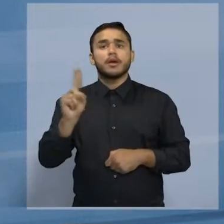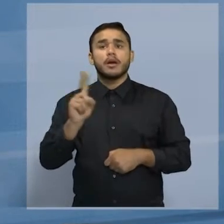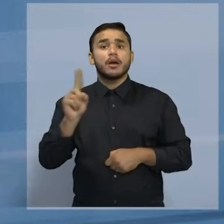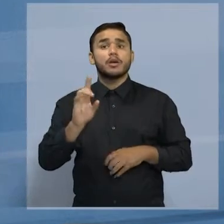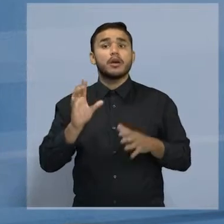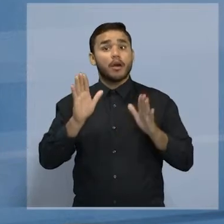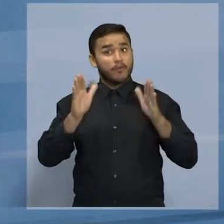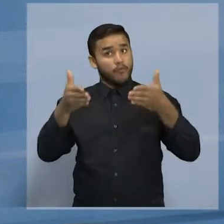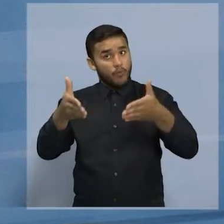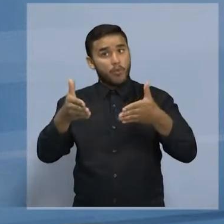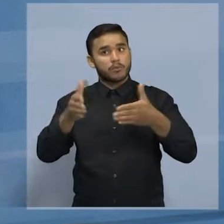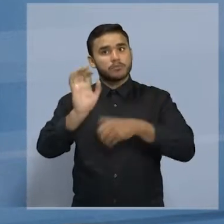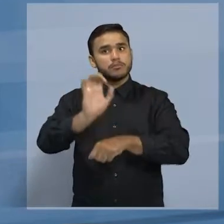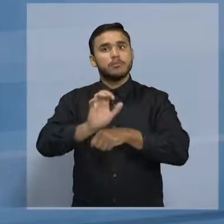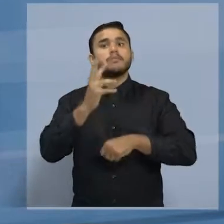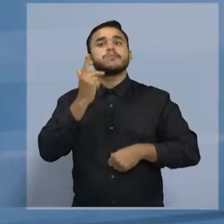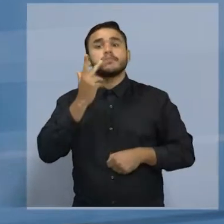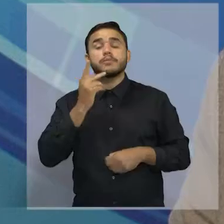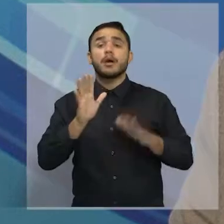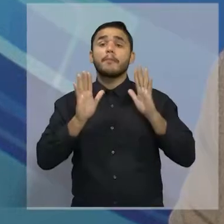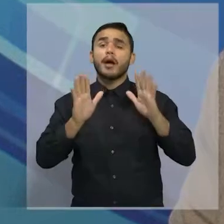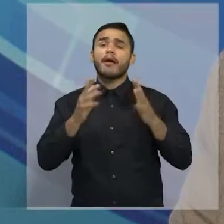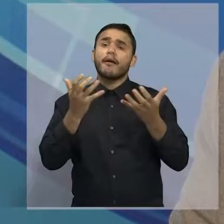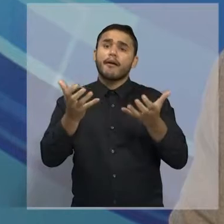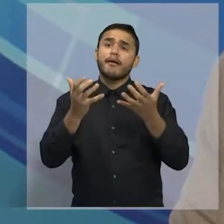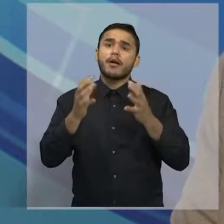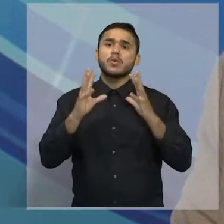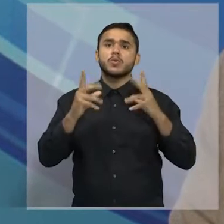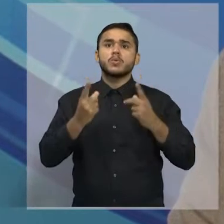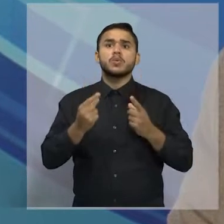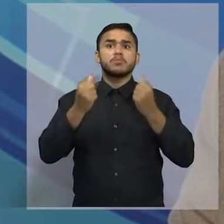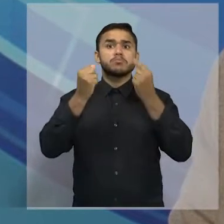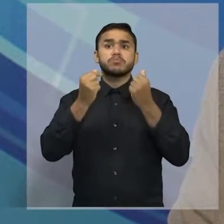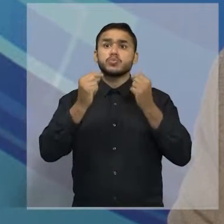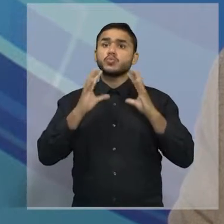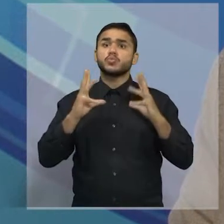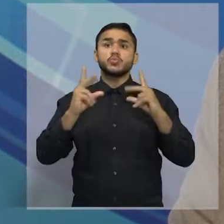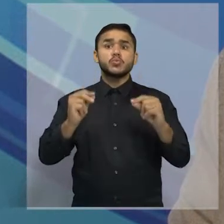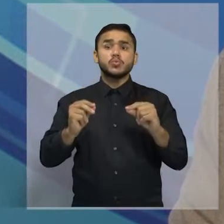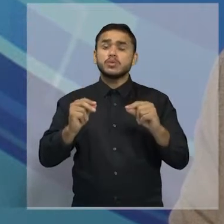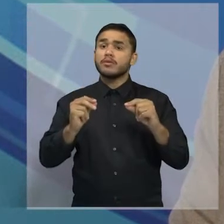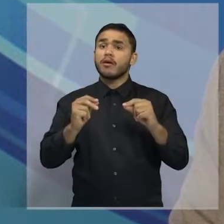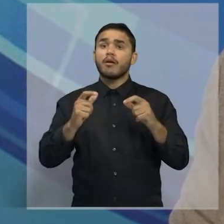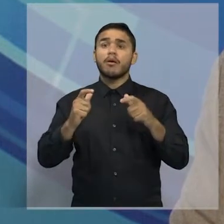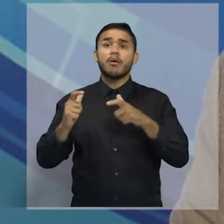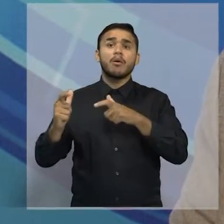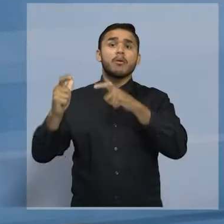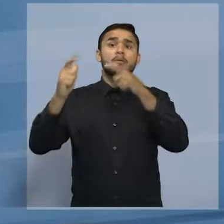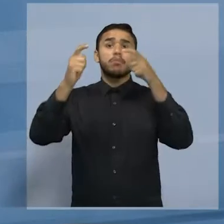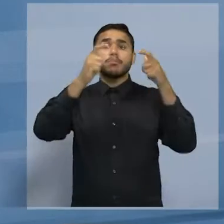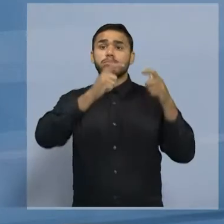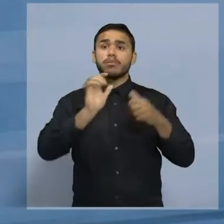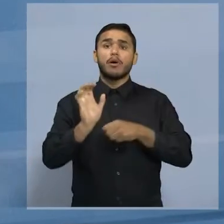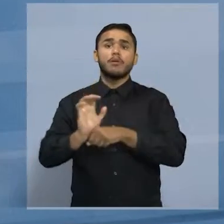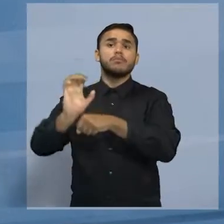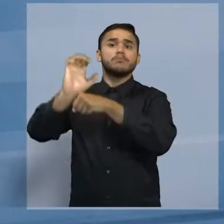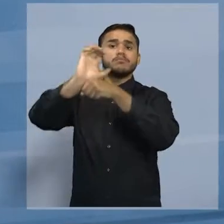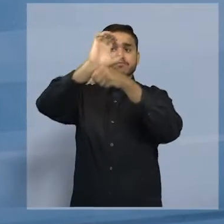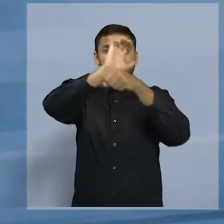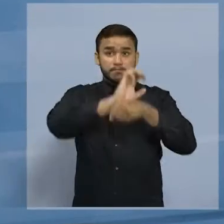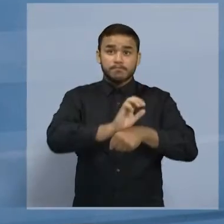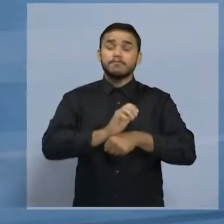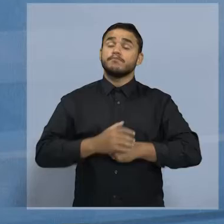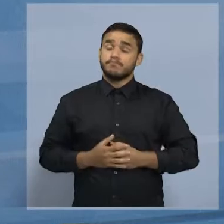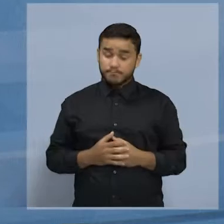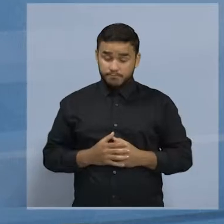em prioridade, mas lançar um olhar sobre a economia nas demais 26 unidades da federação,